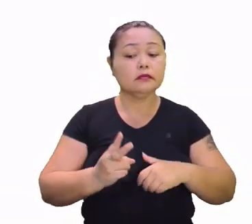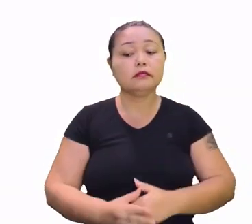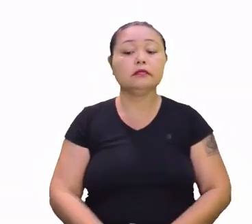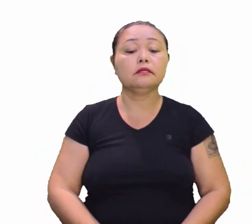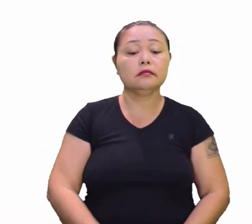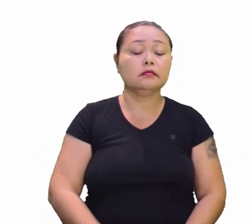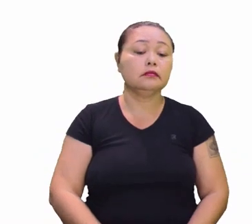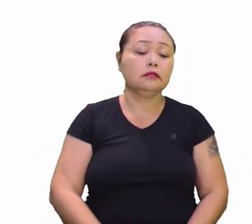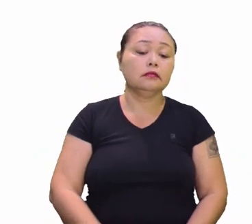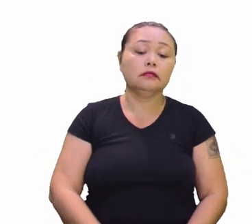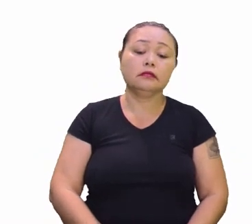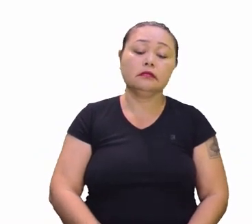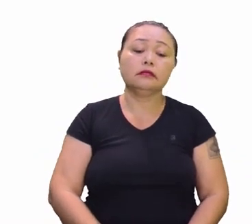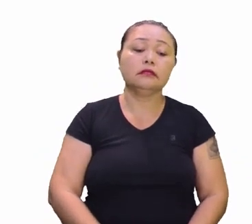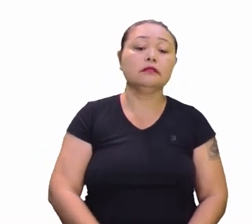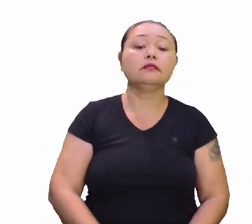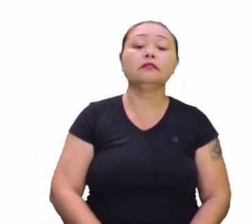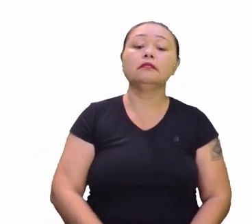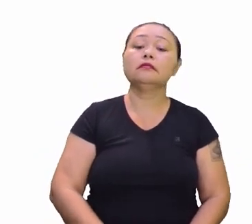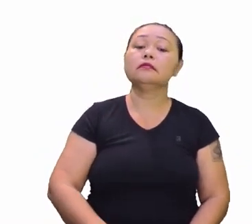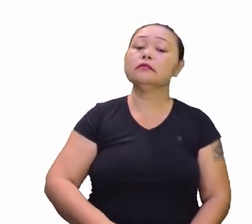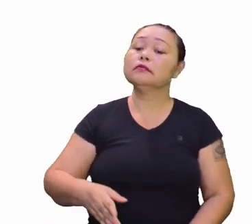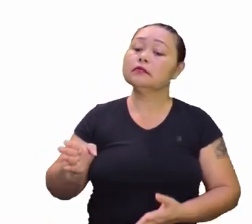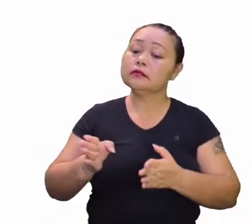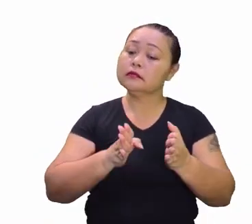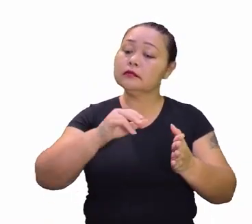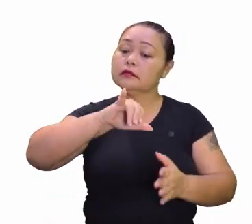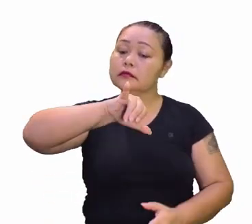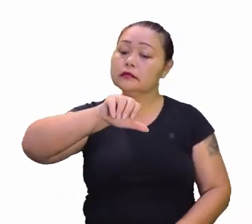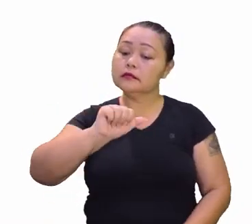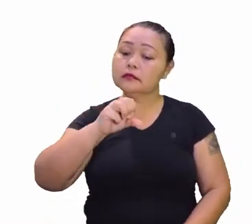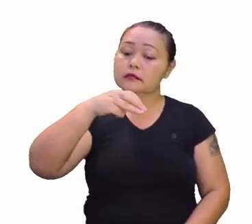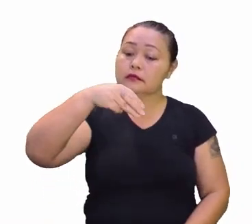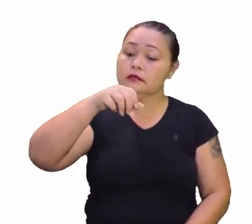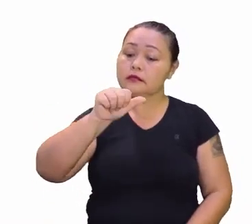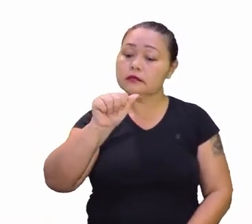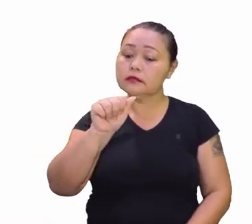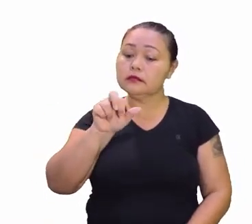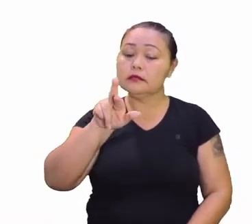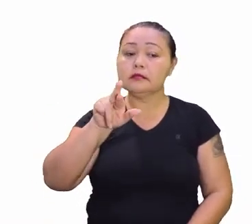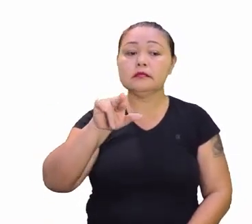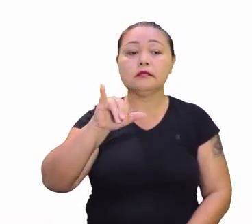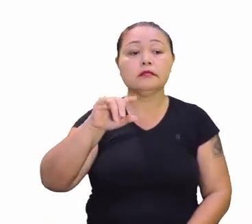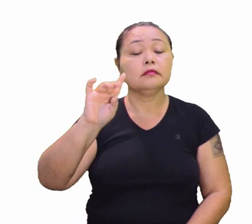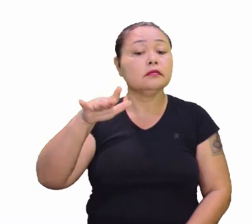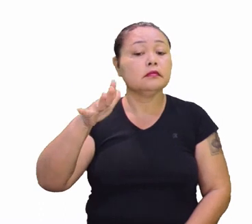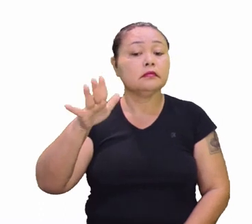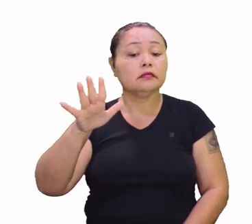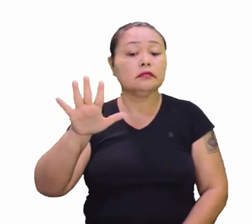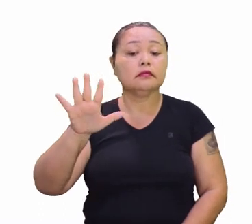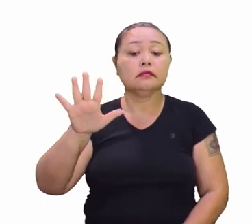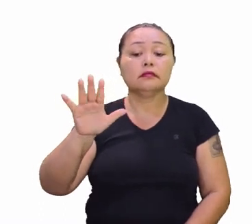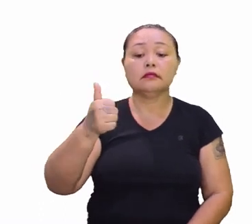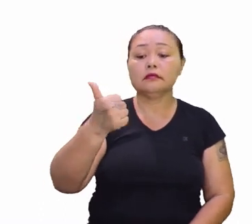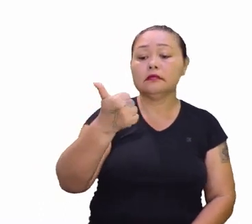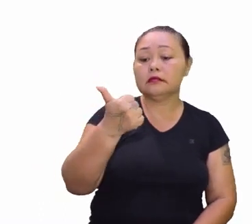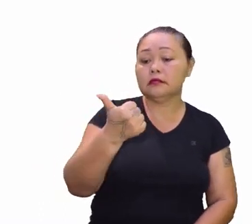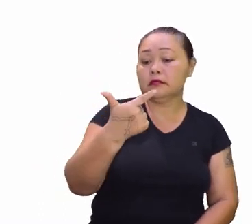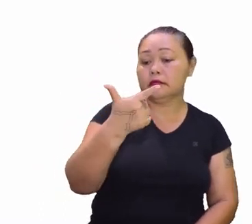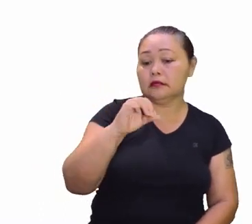aqui. Então, a bacia do Rio Jamari, ela tinha uma projeção, né, de